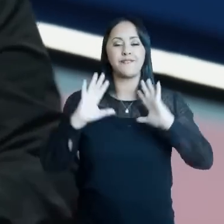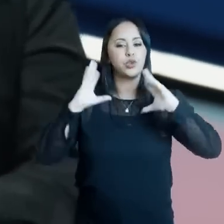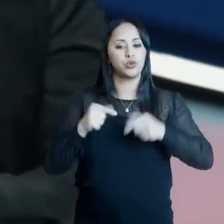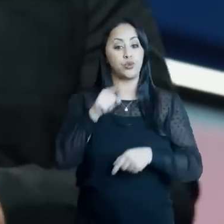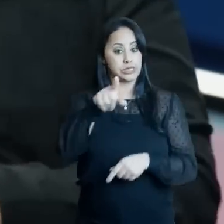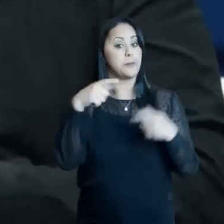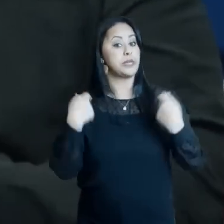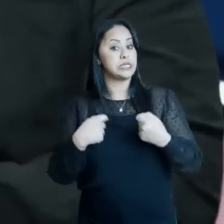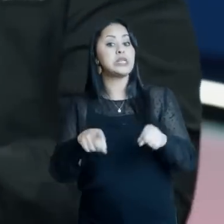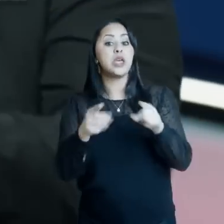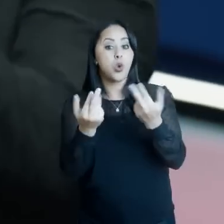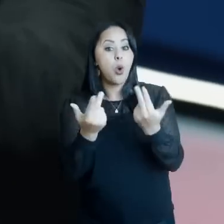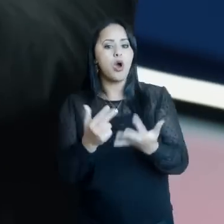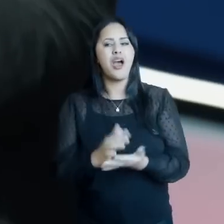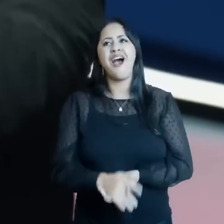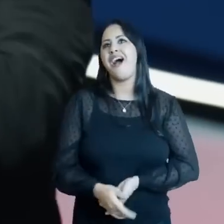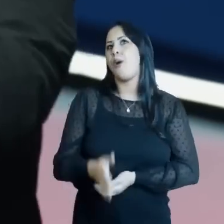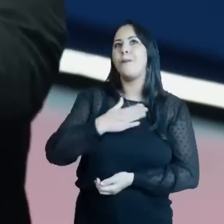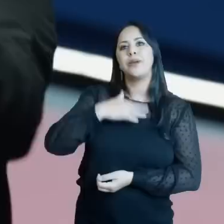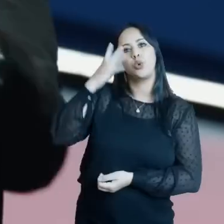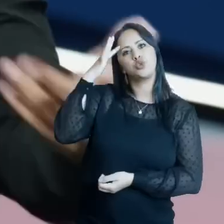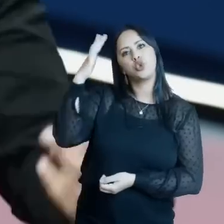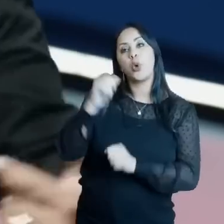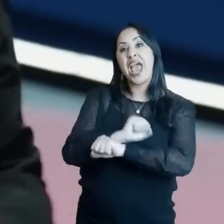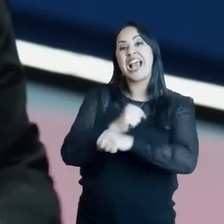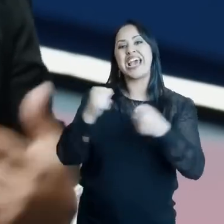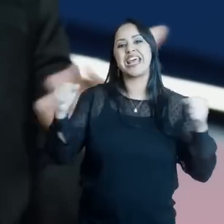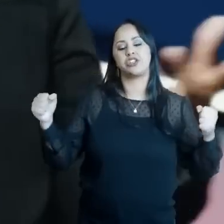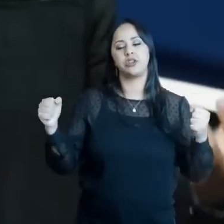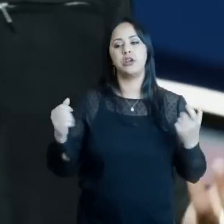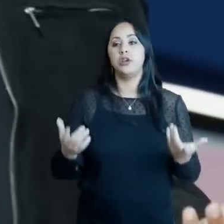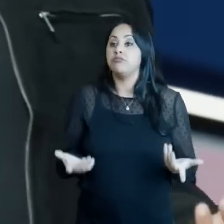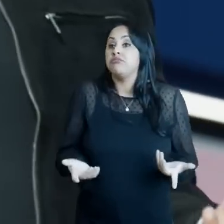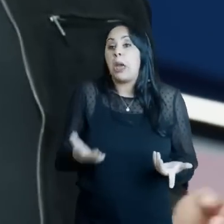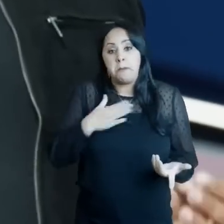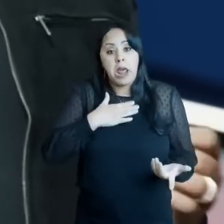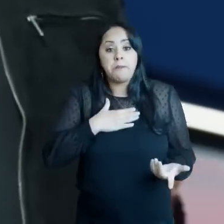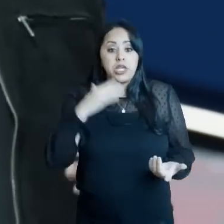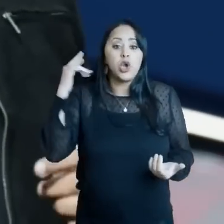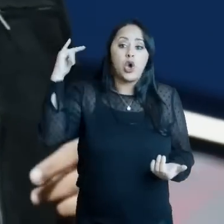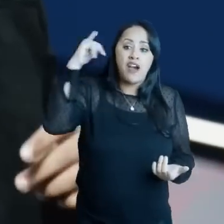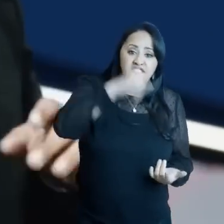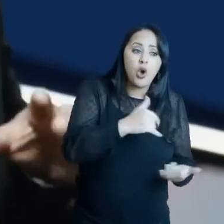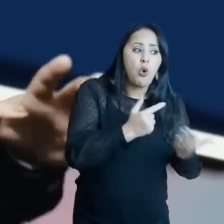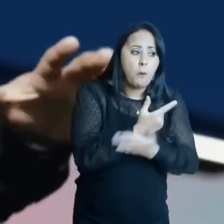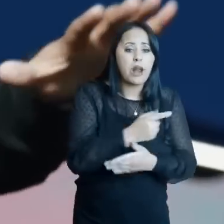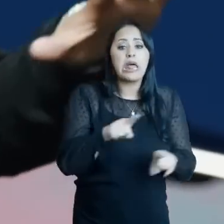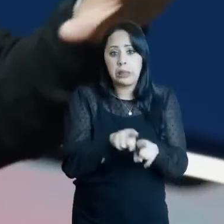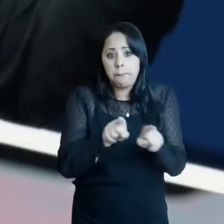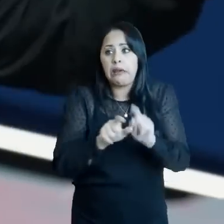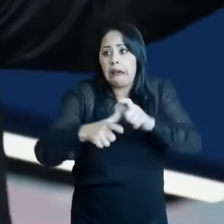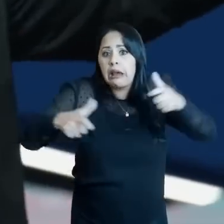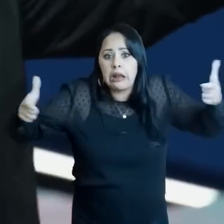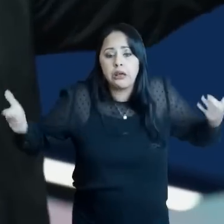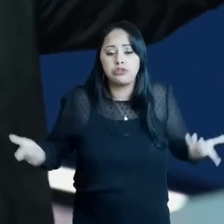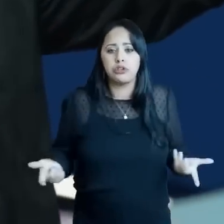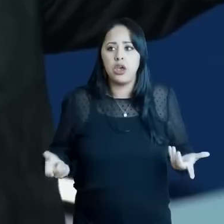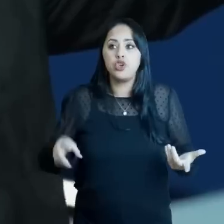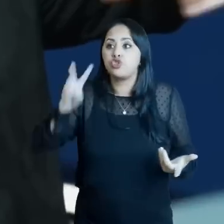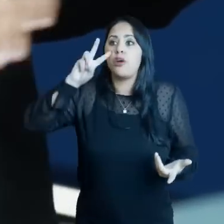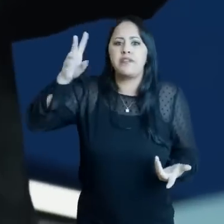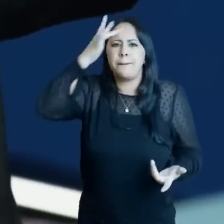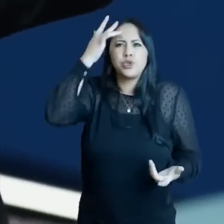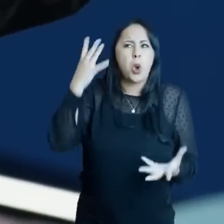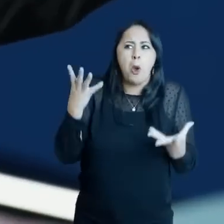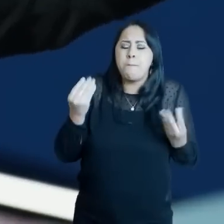maior especialista do seu sonho. Ah, mas o meu sonho é muito grande, Kaiser. Pois é, para mim, quando eu sonhei ter um avião, era muito grande, era algo assim. Eu só via